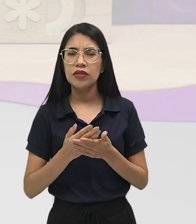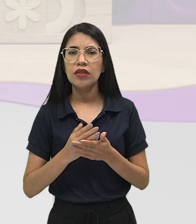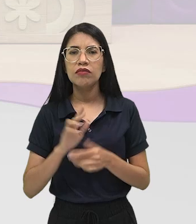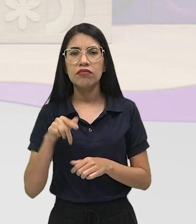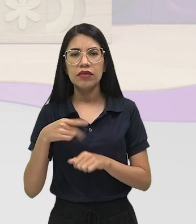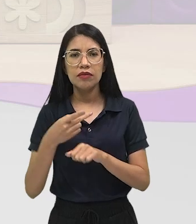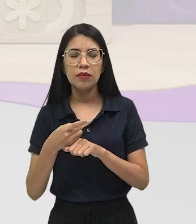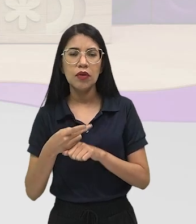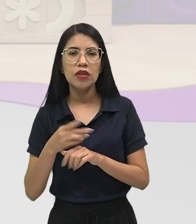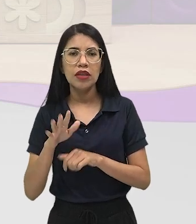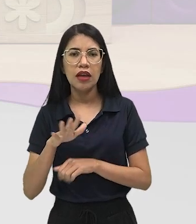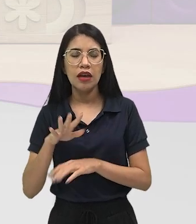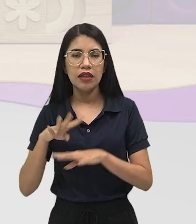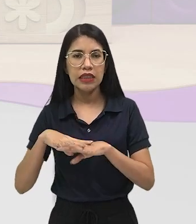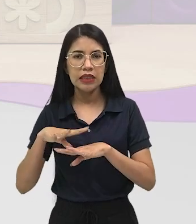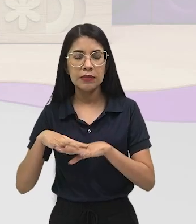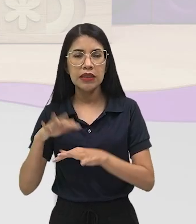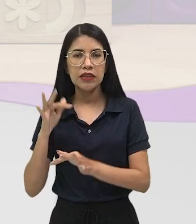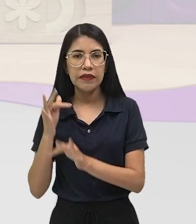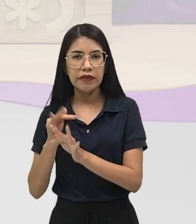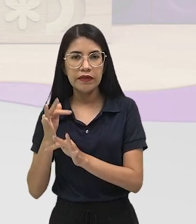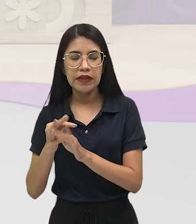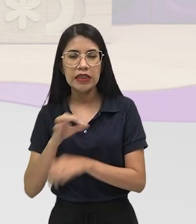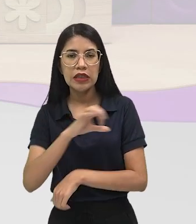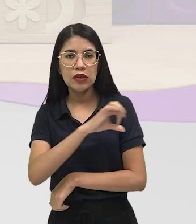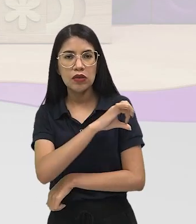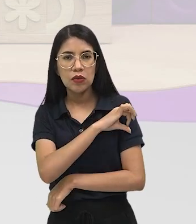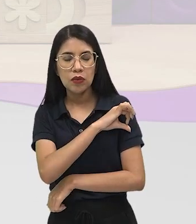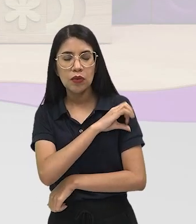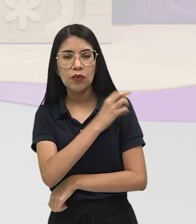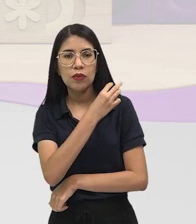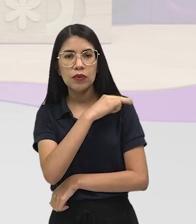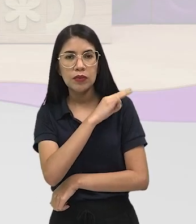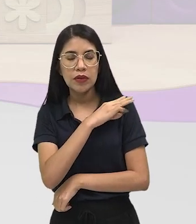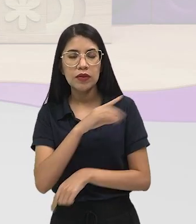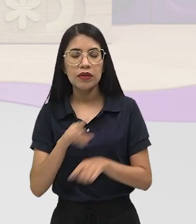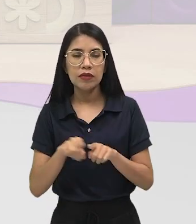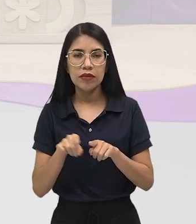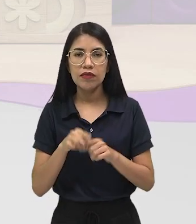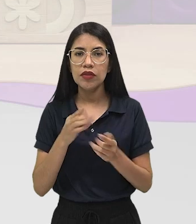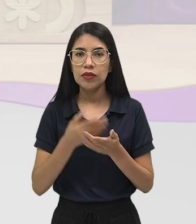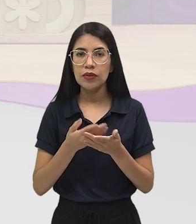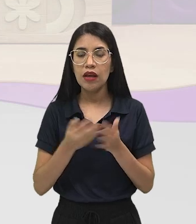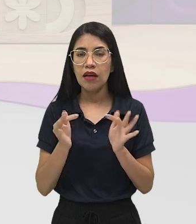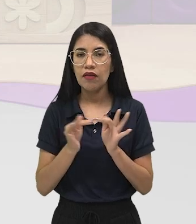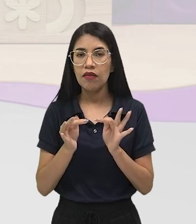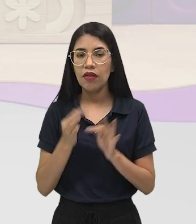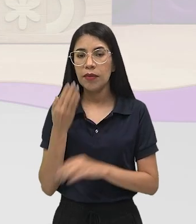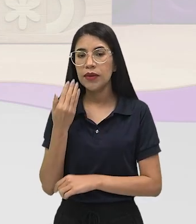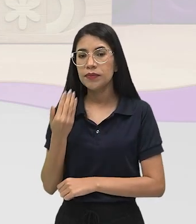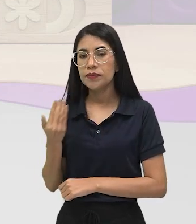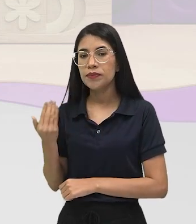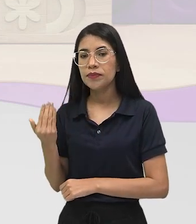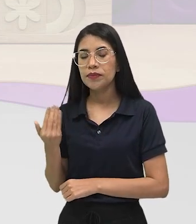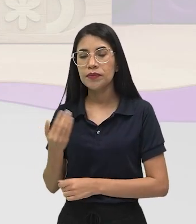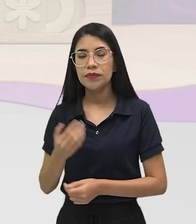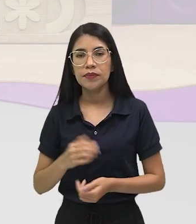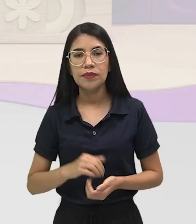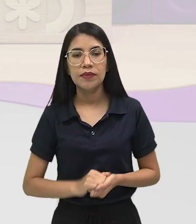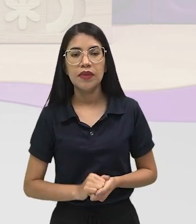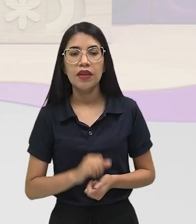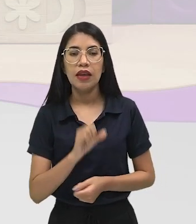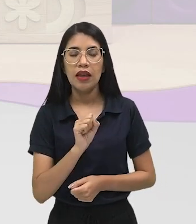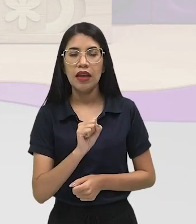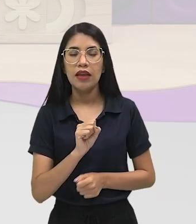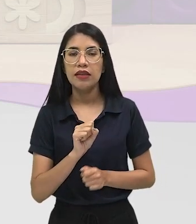física, tanto no nono ano quanto no ensino médio. Nós temos aqui a formulazinha, então, né? O